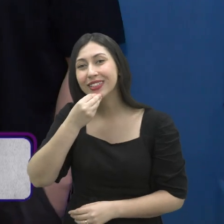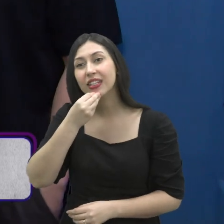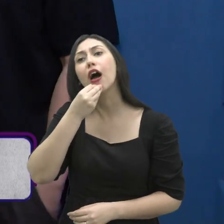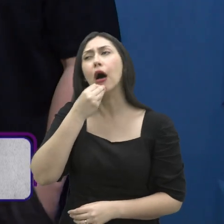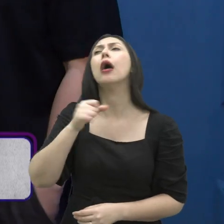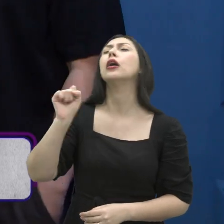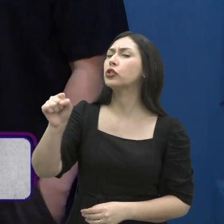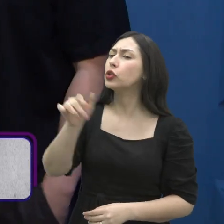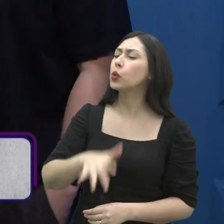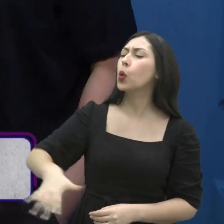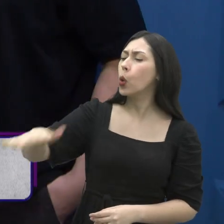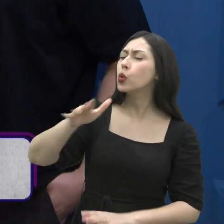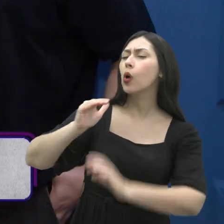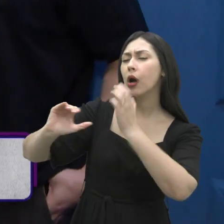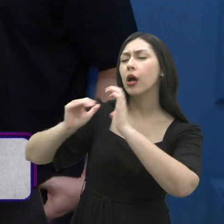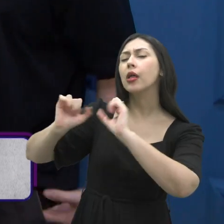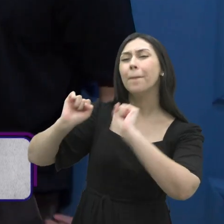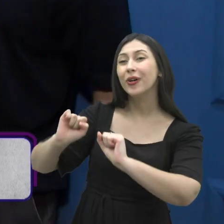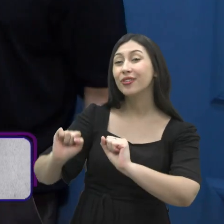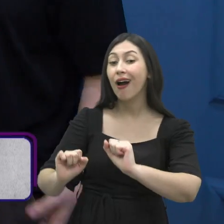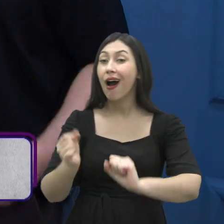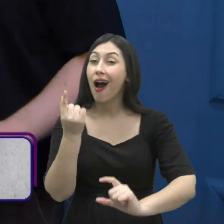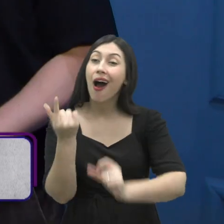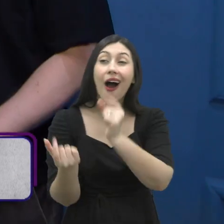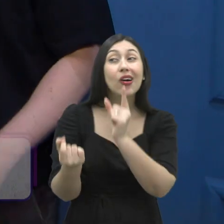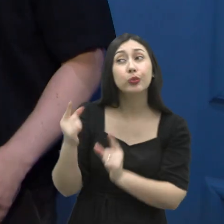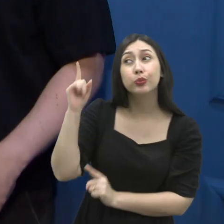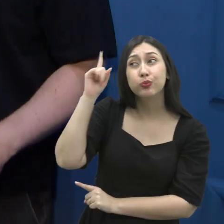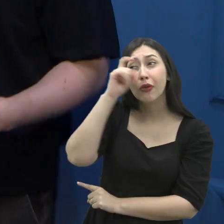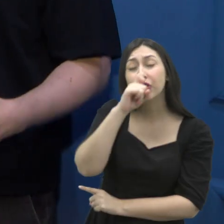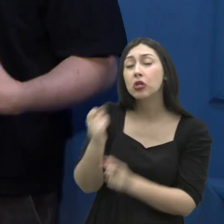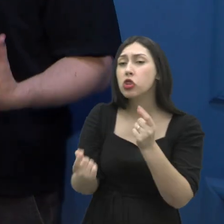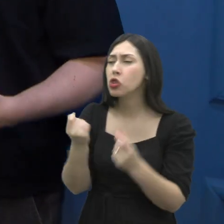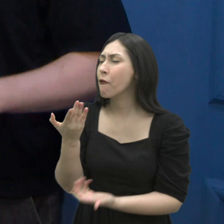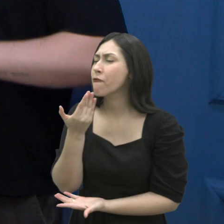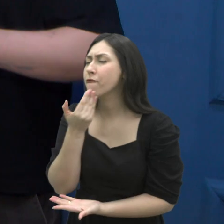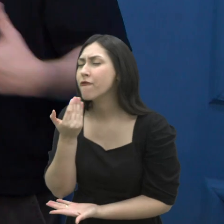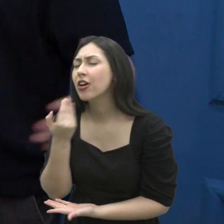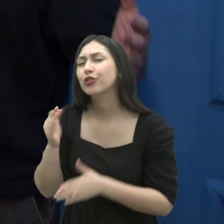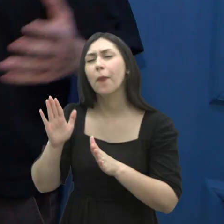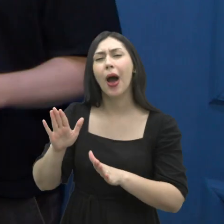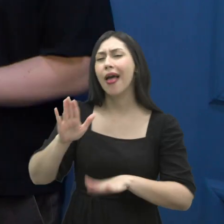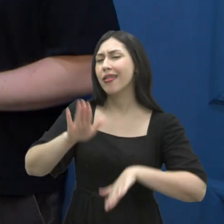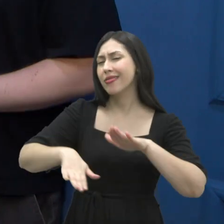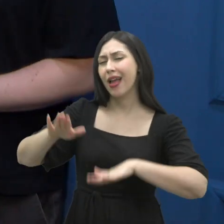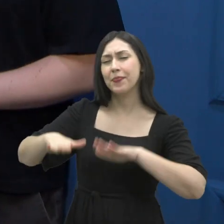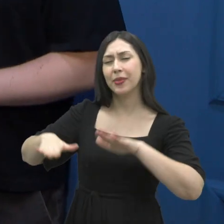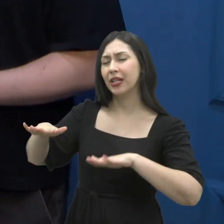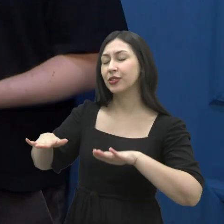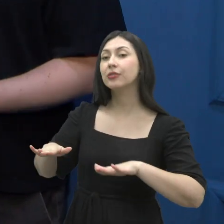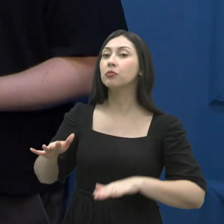oportunidade. Sim, todo mundo pode cantar, né? Algumas pessoas vão ter mais dificuldade, algumas vão ter mais facilidade. Acho que isso tudo tem a ver com a história da pessoa, com a